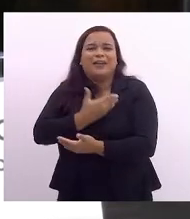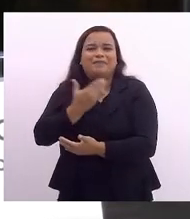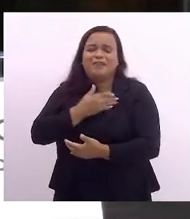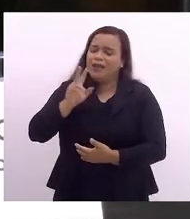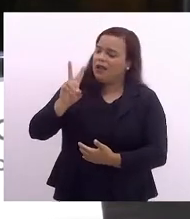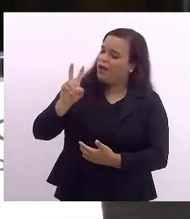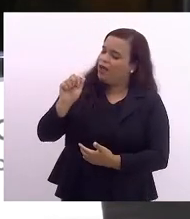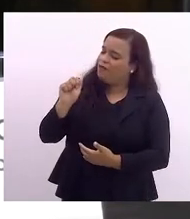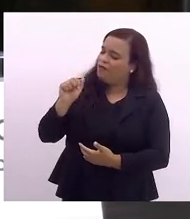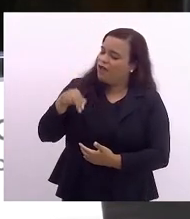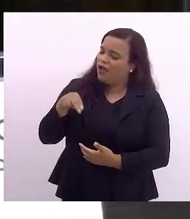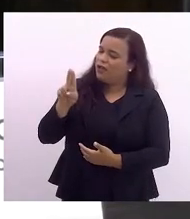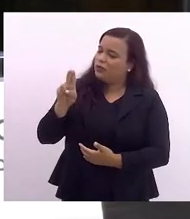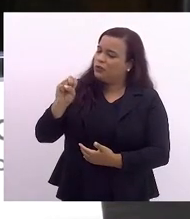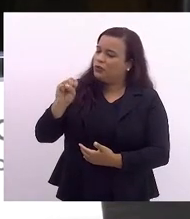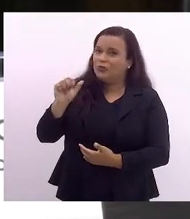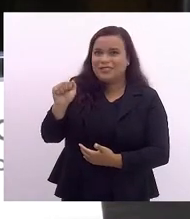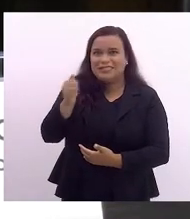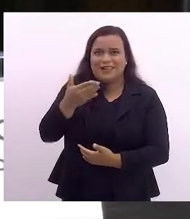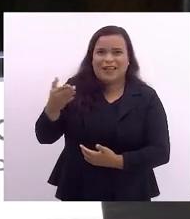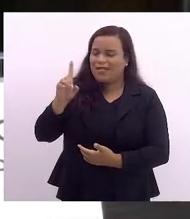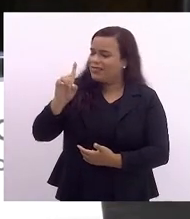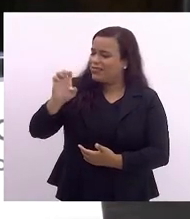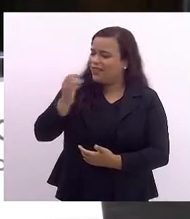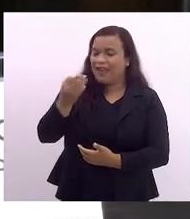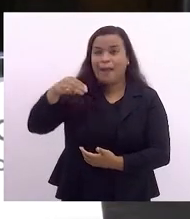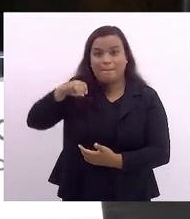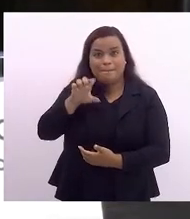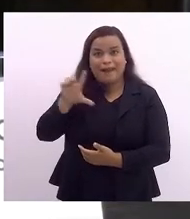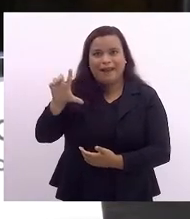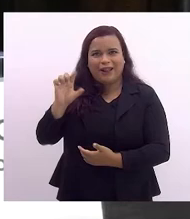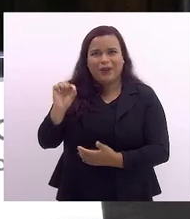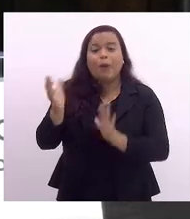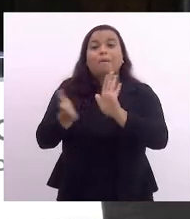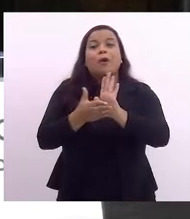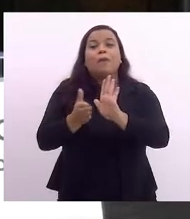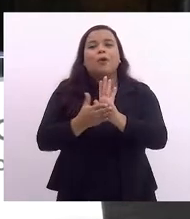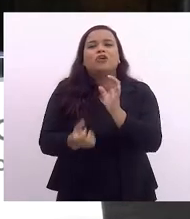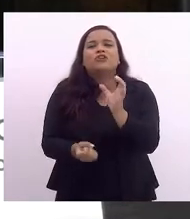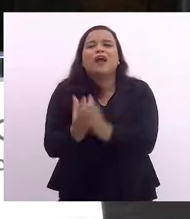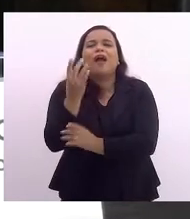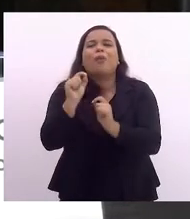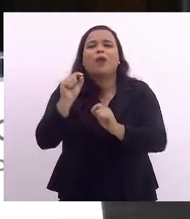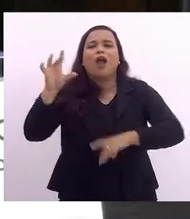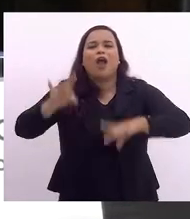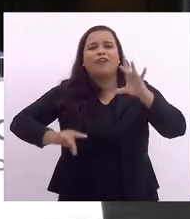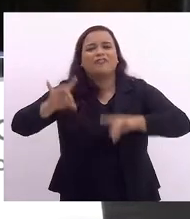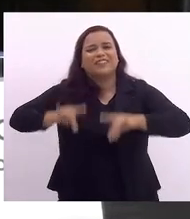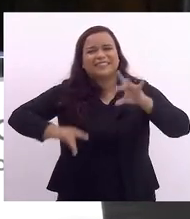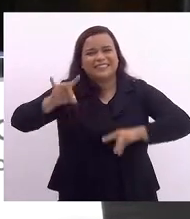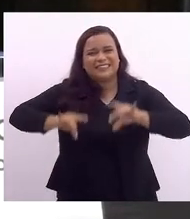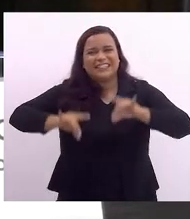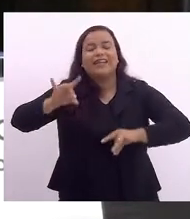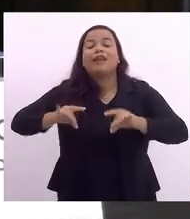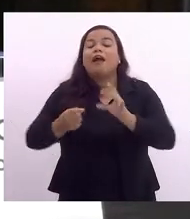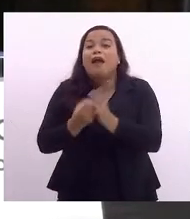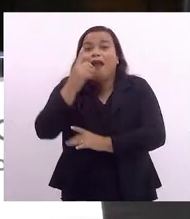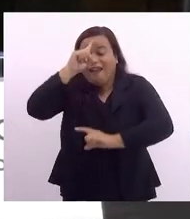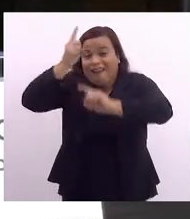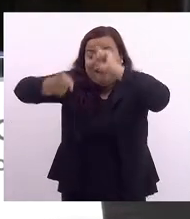Mello, ela propôs conosco uma oficina criativa. E olhando